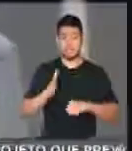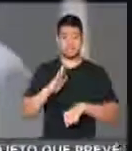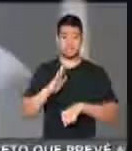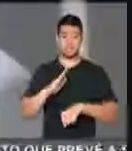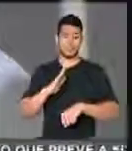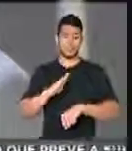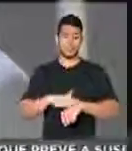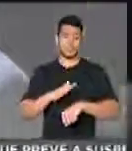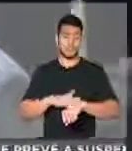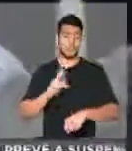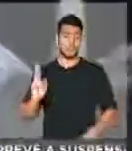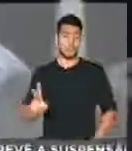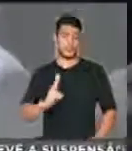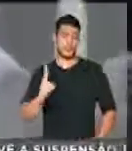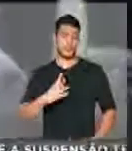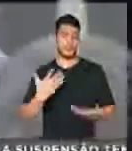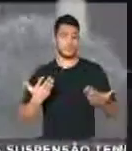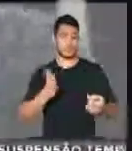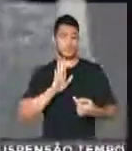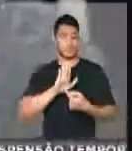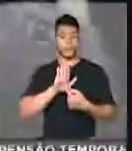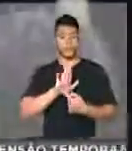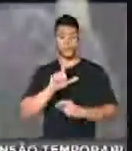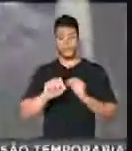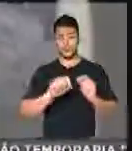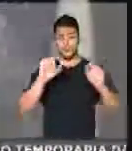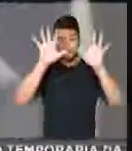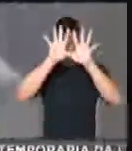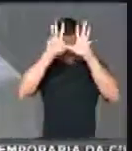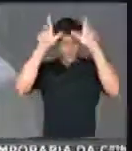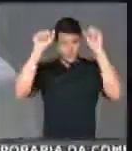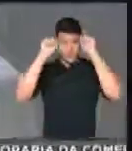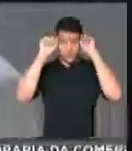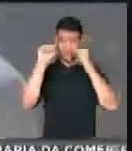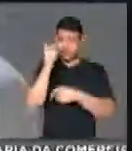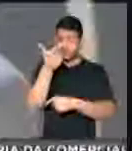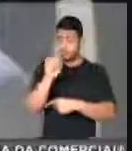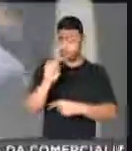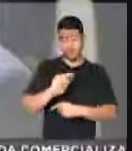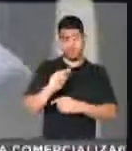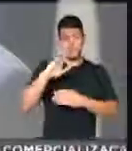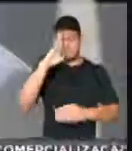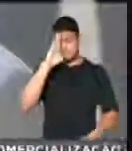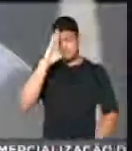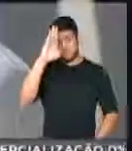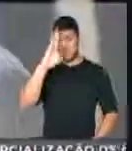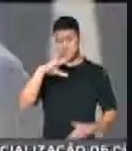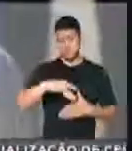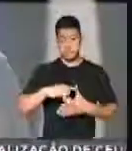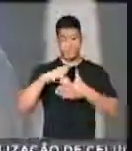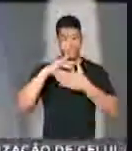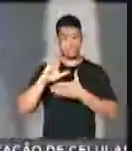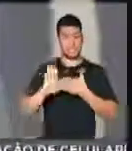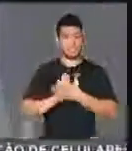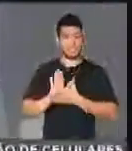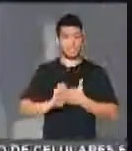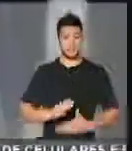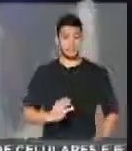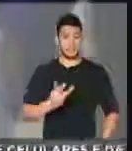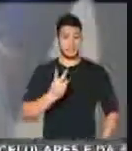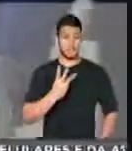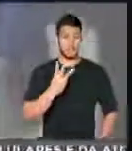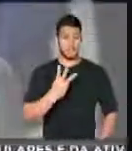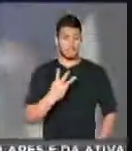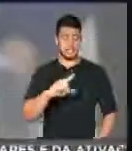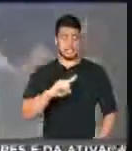primeiro lugar, que a Amazônia não tem sido prioridade, porque isso não se resolve. 3,5 bilhões de